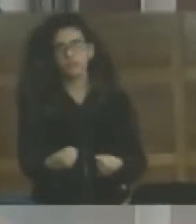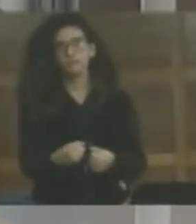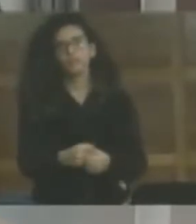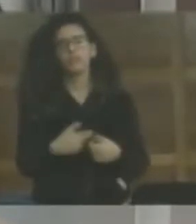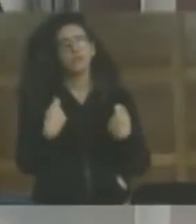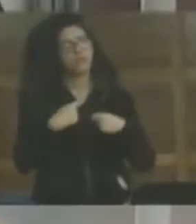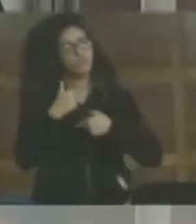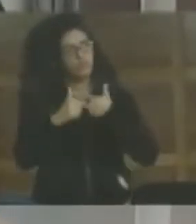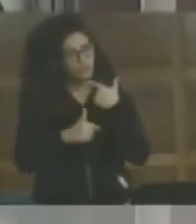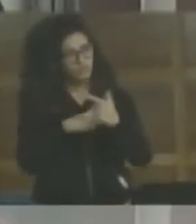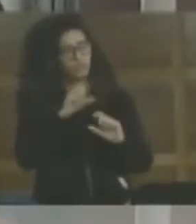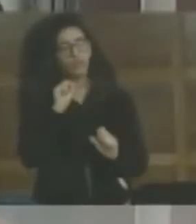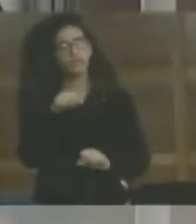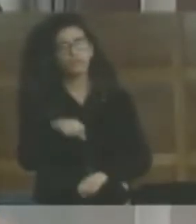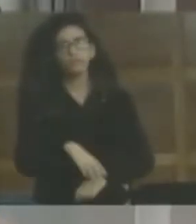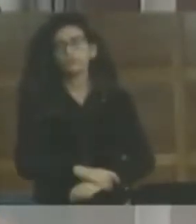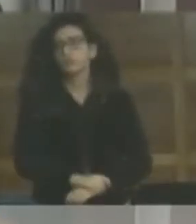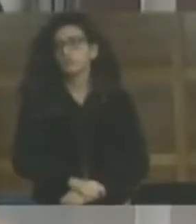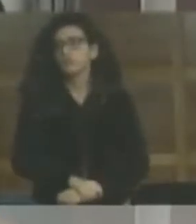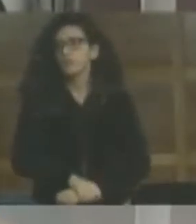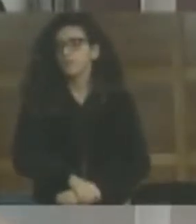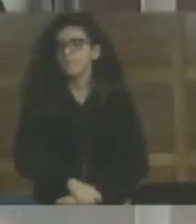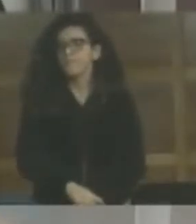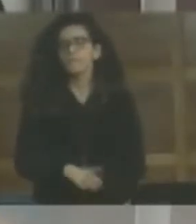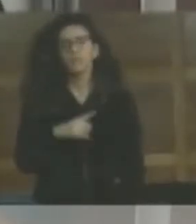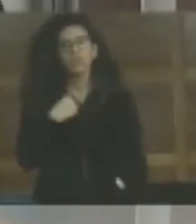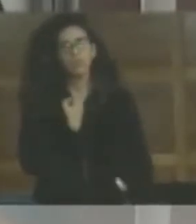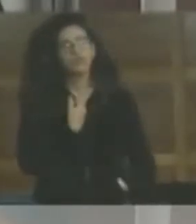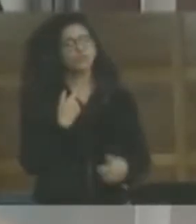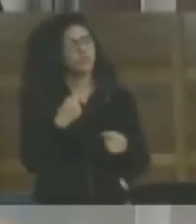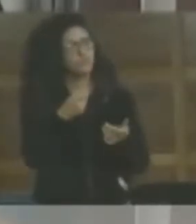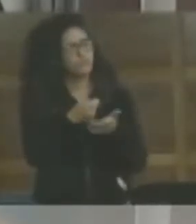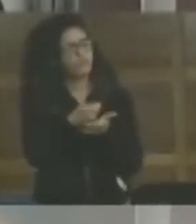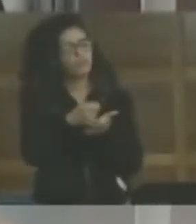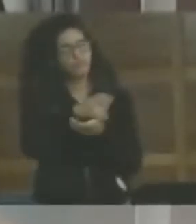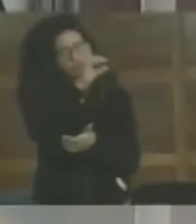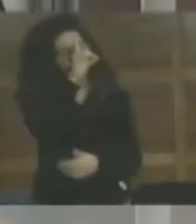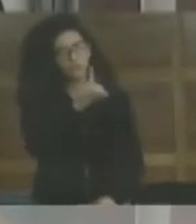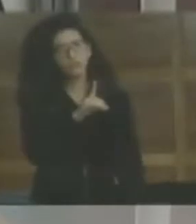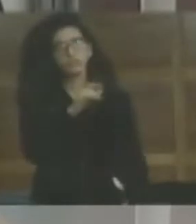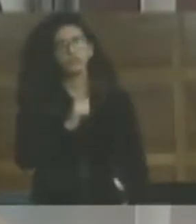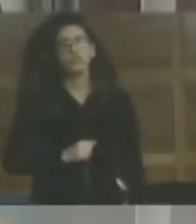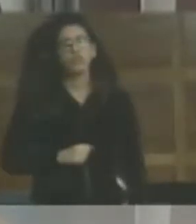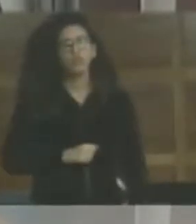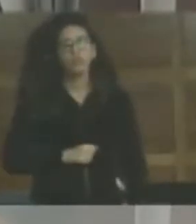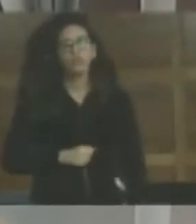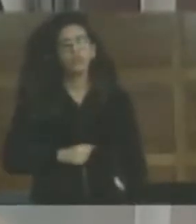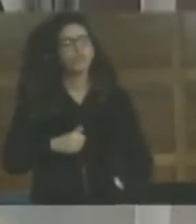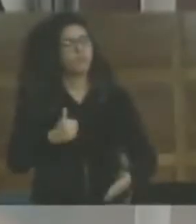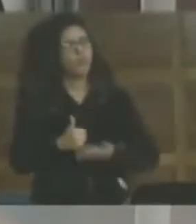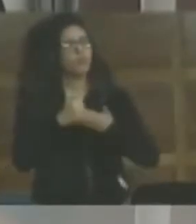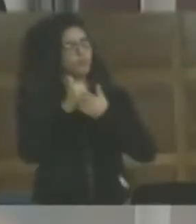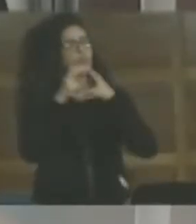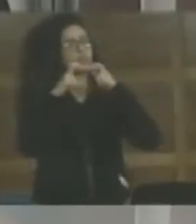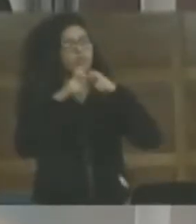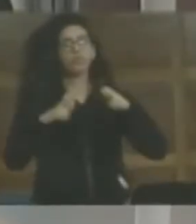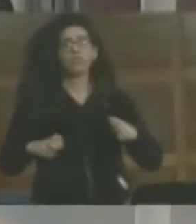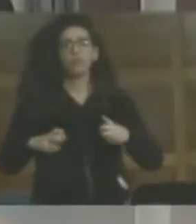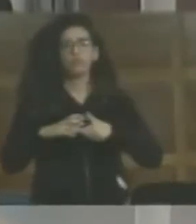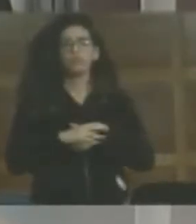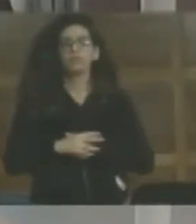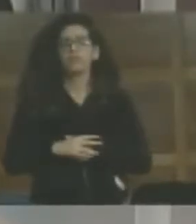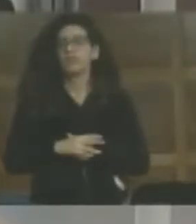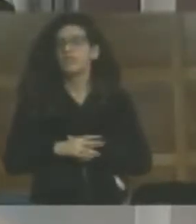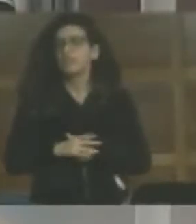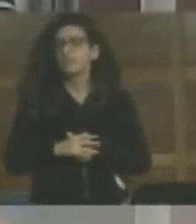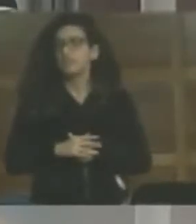gente tem que brigar, sim. A gente tem que requerer os nossos direitos. conte com o apoio dessa casa. Está havendo